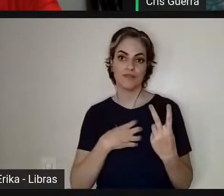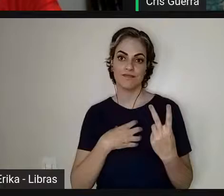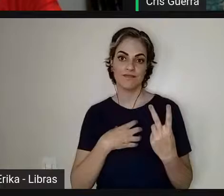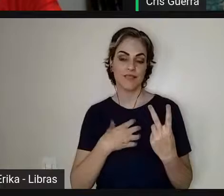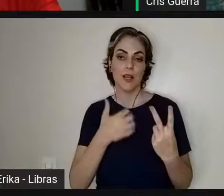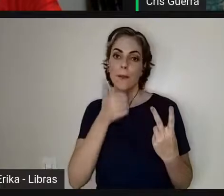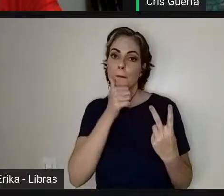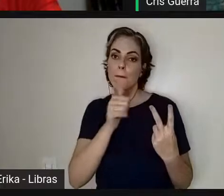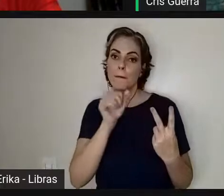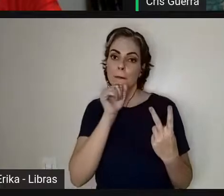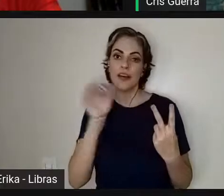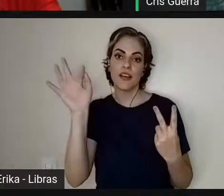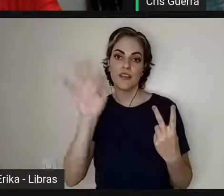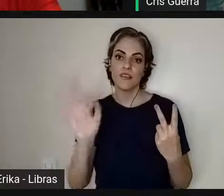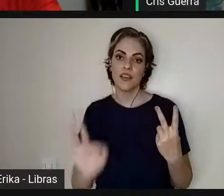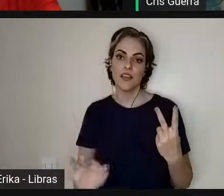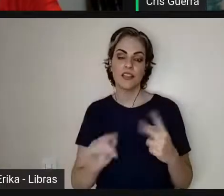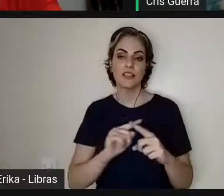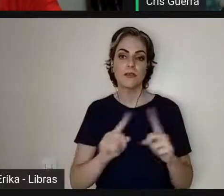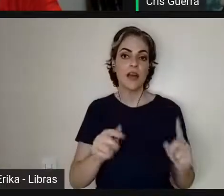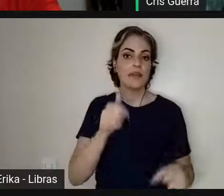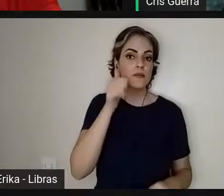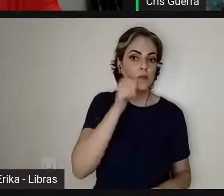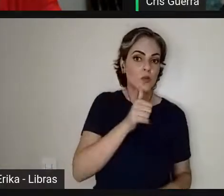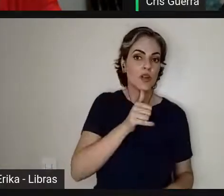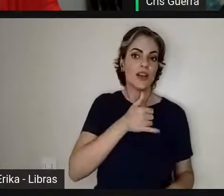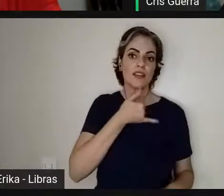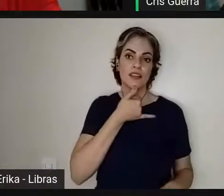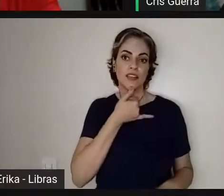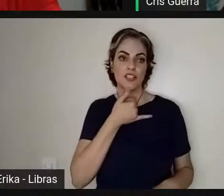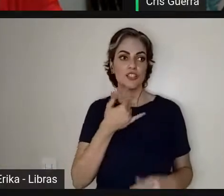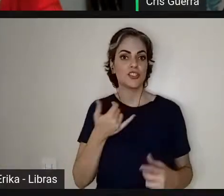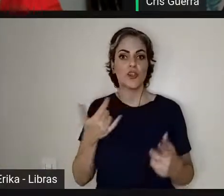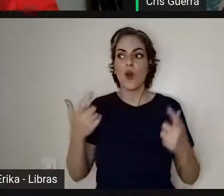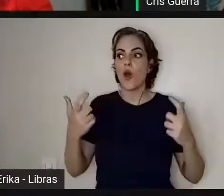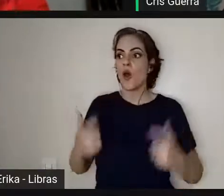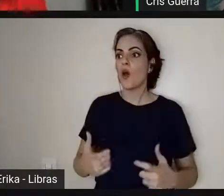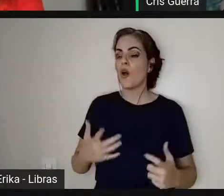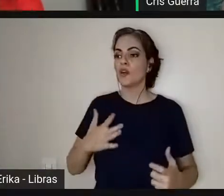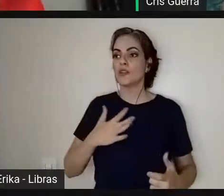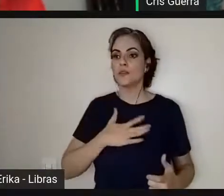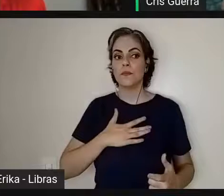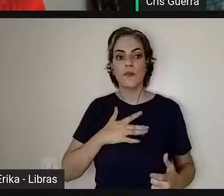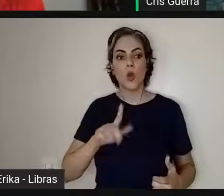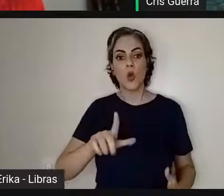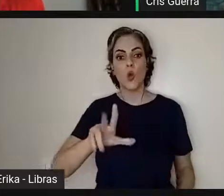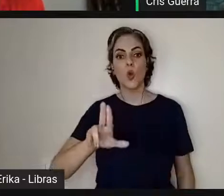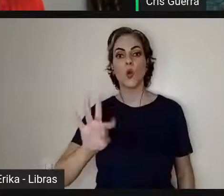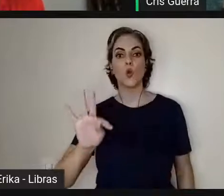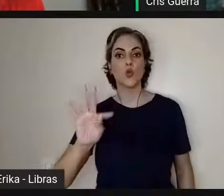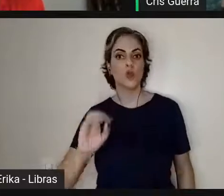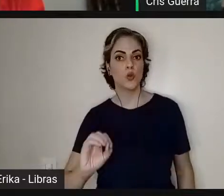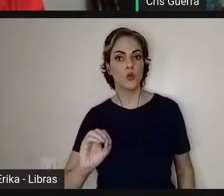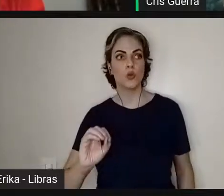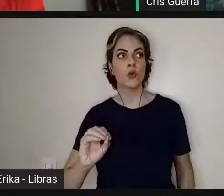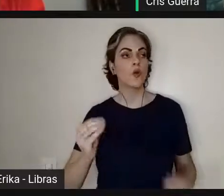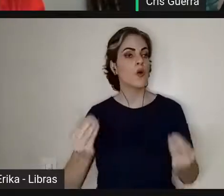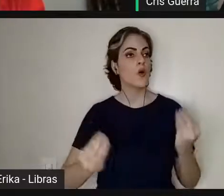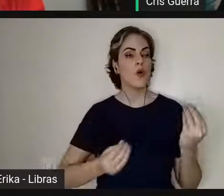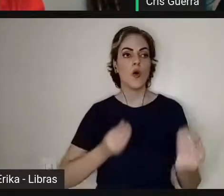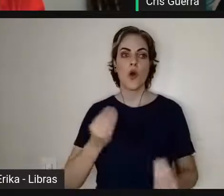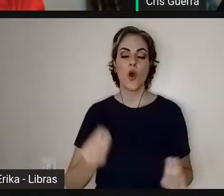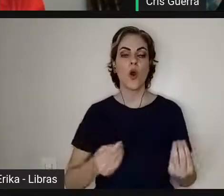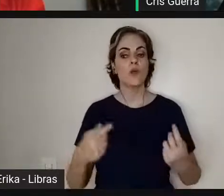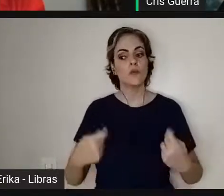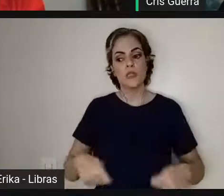mais feliz, mas eu era a mulher mais triste. E eu tinha que achar um lugar para colocar o meu luto, porque se eu não colocasse o meu luto, se eu não